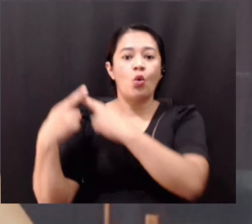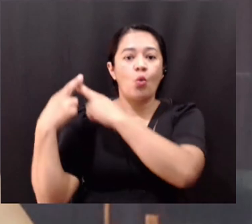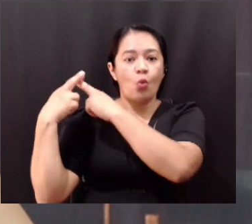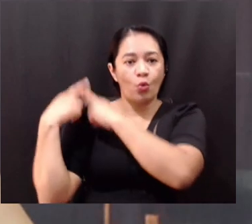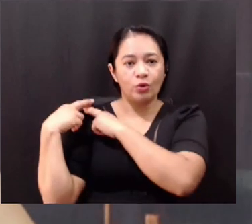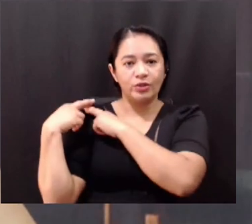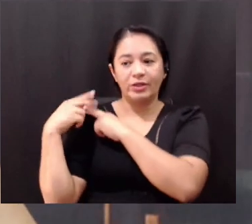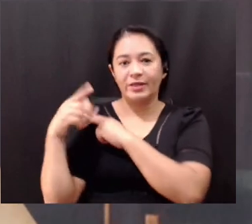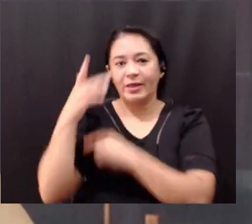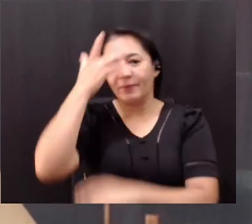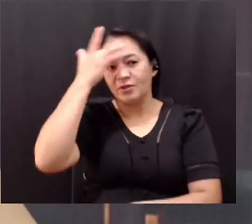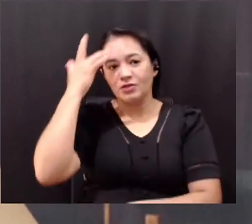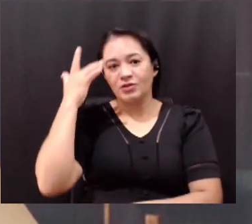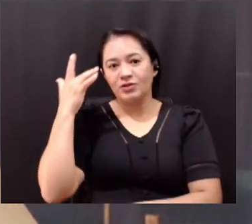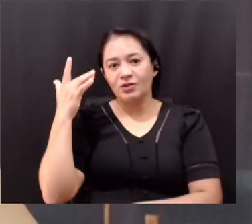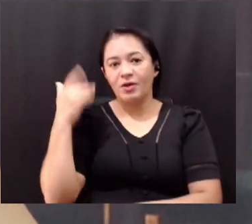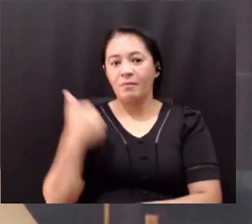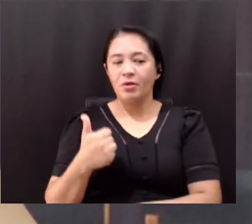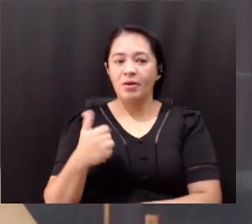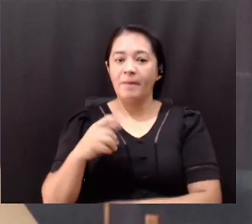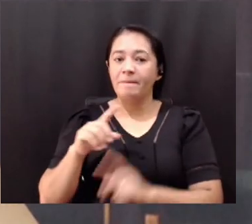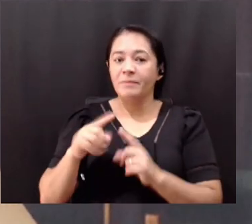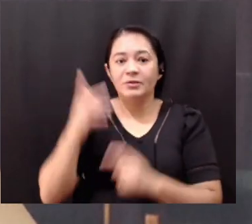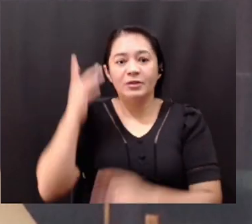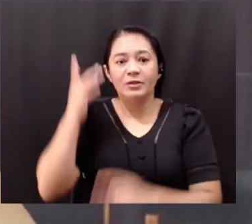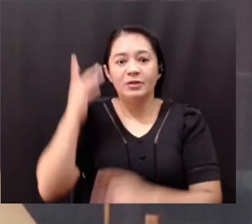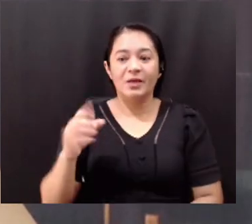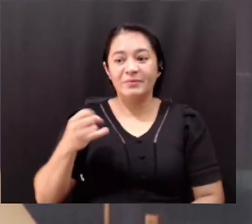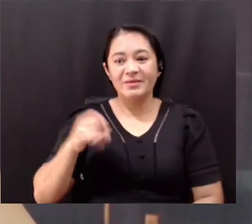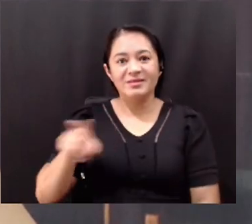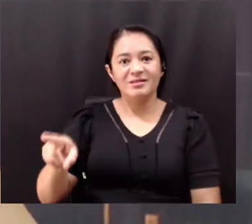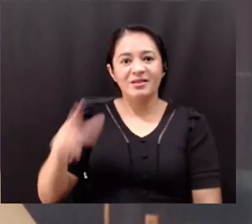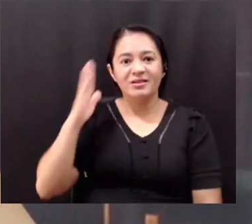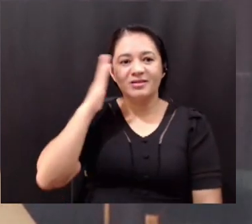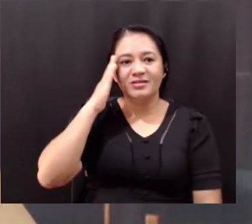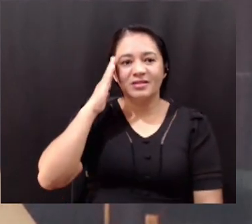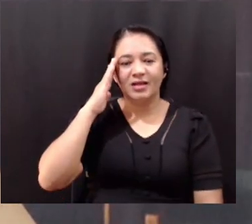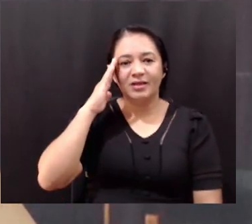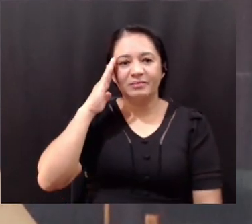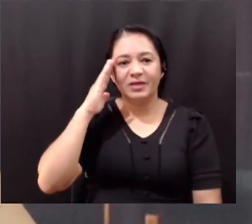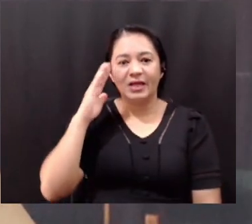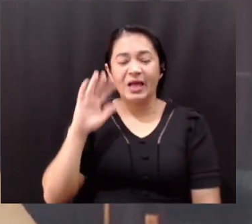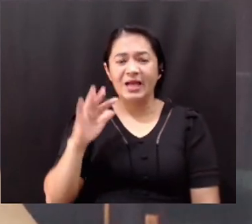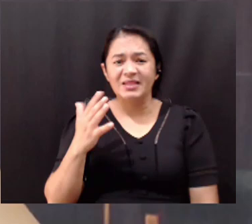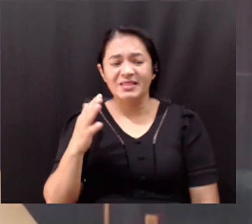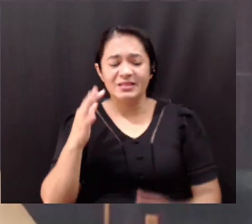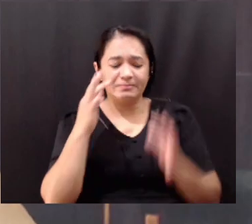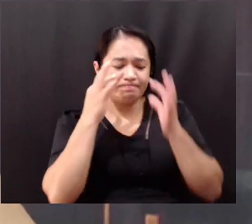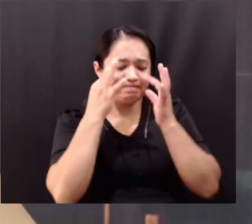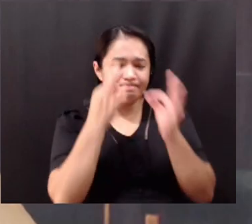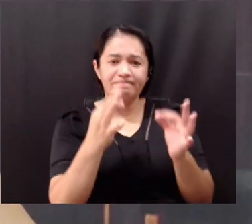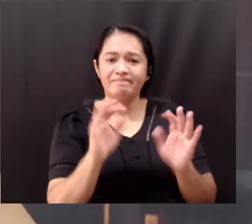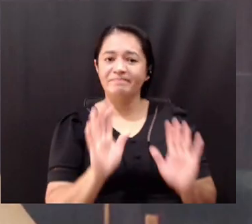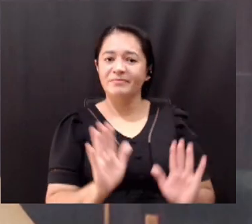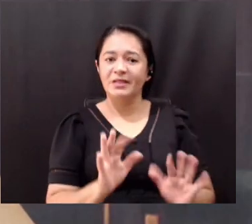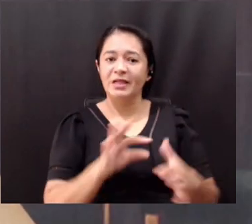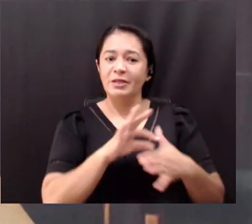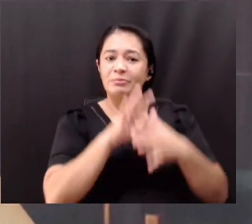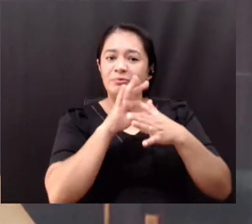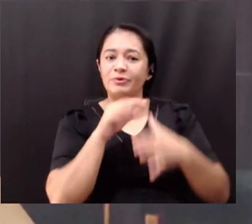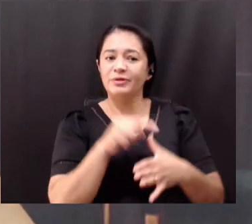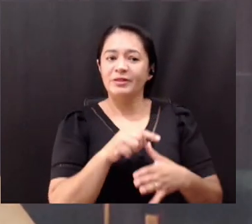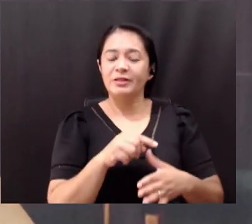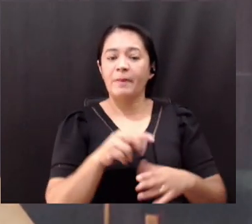nem sabendo. E se ele está sabendo, muitas vezes ele não deu a devida atenção para aquele caso e várias reclamações